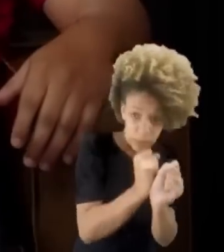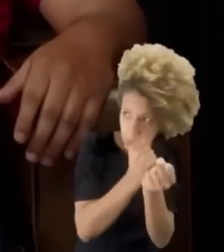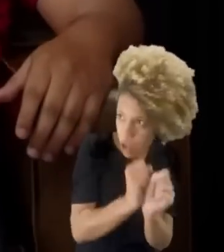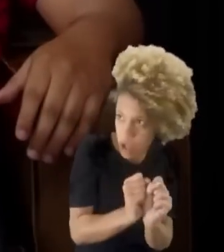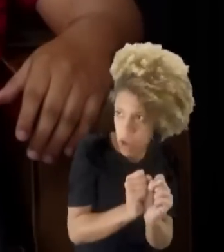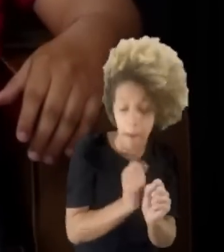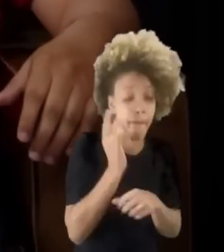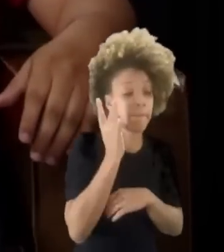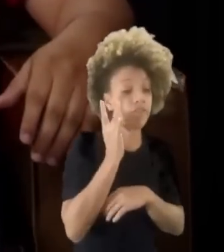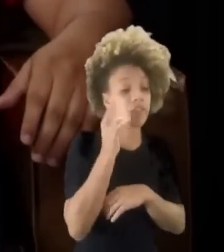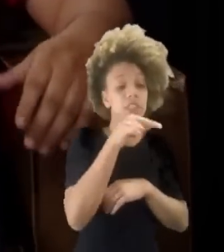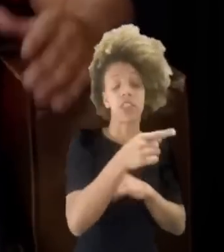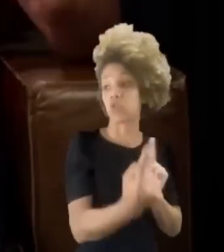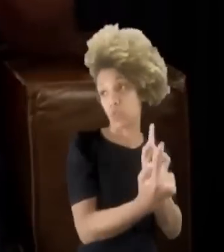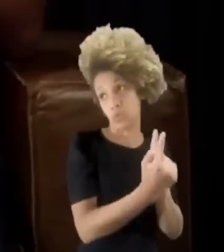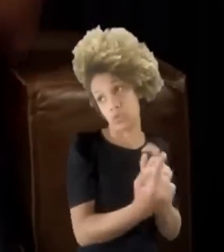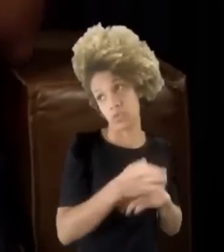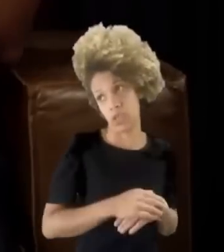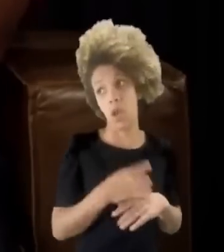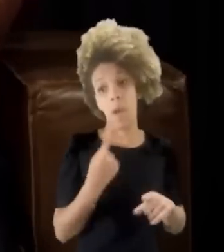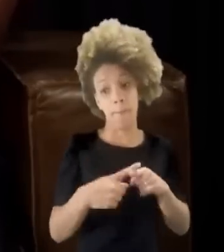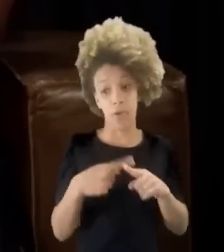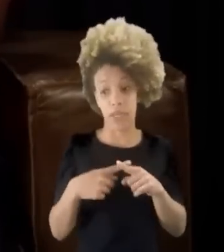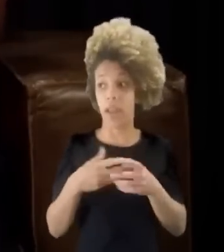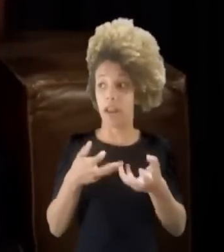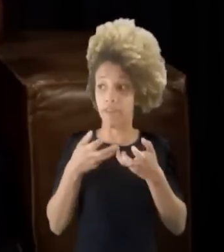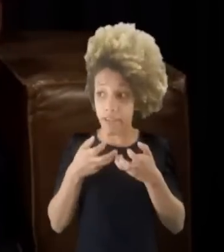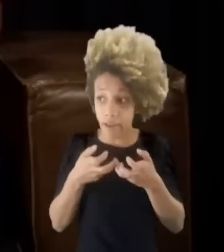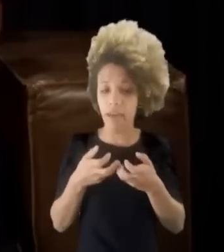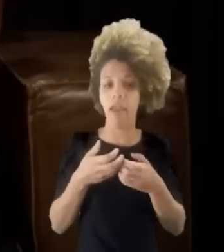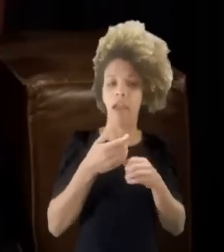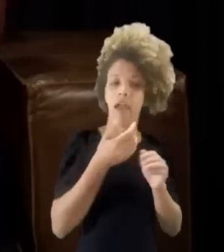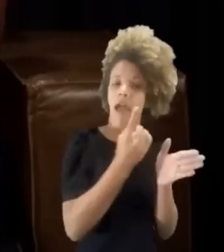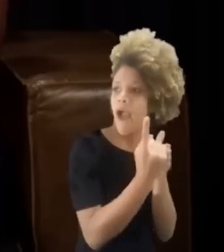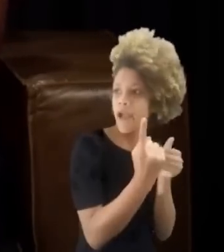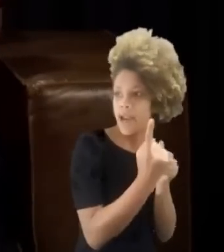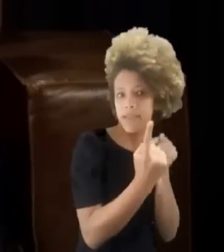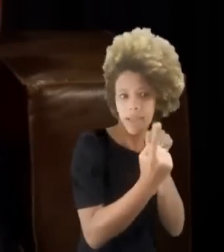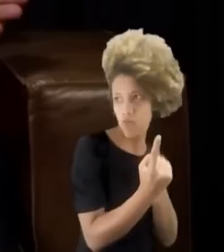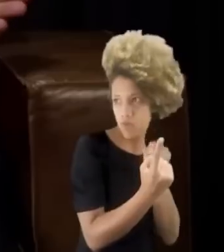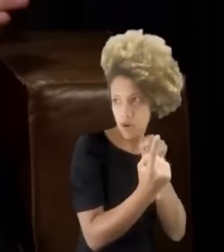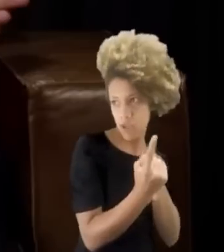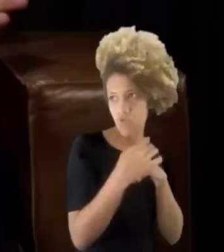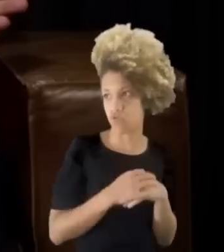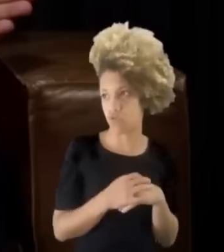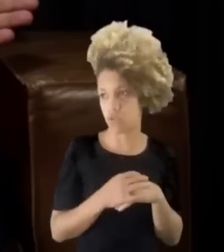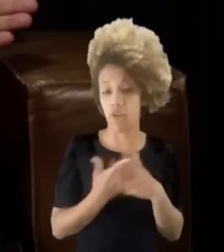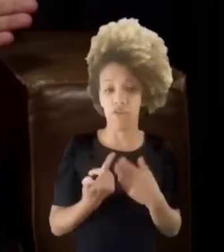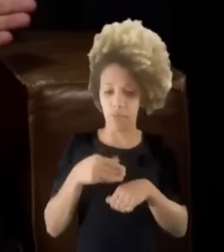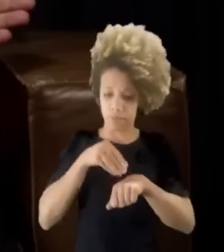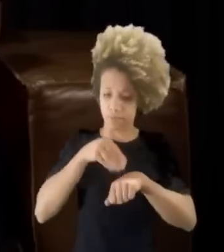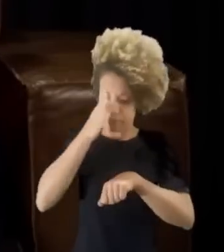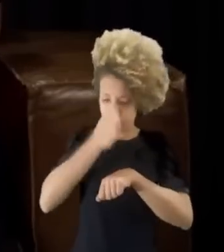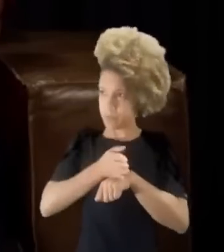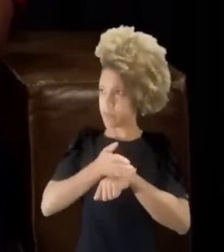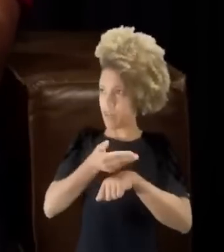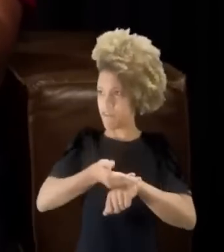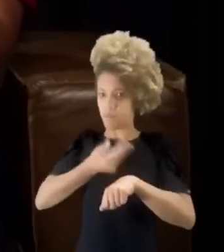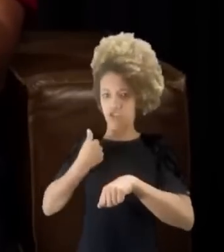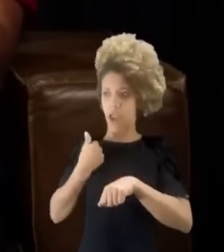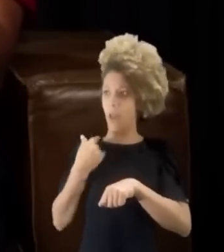para facilitar na ponta do cliente porque o atravessador ele vai querer agradar o cliente Claro certo vamos tirar outra vez